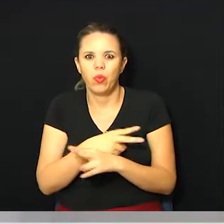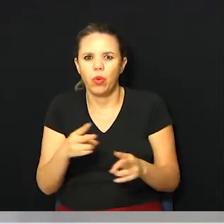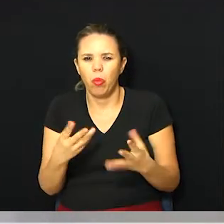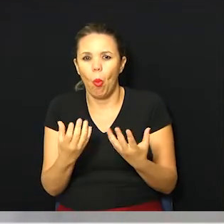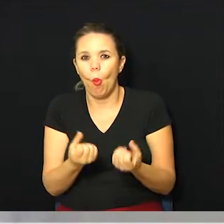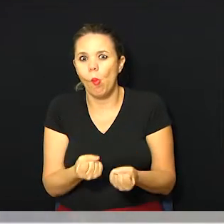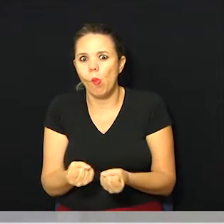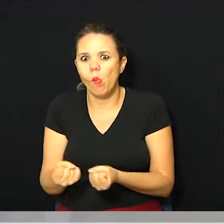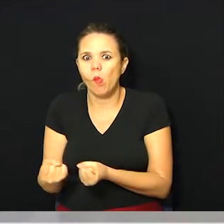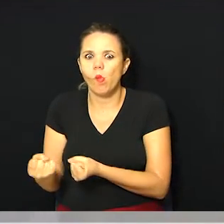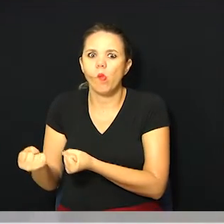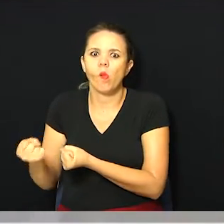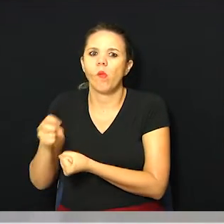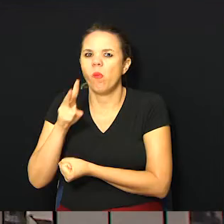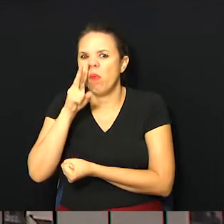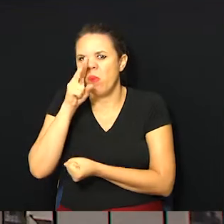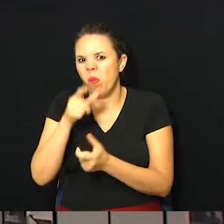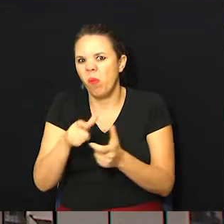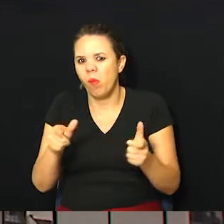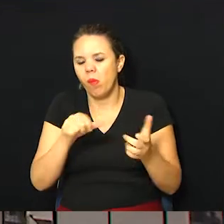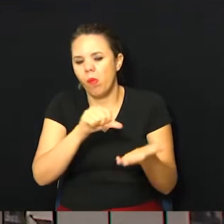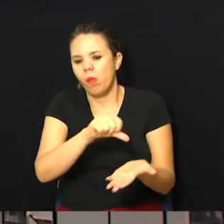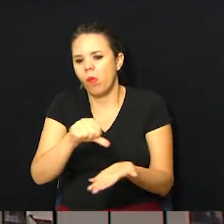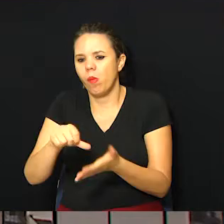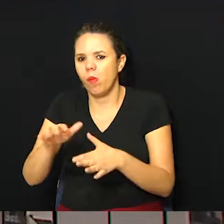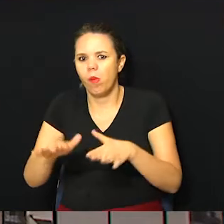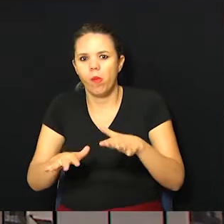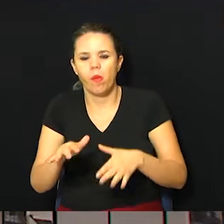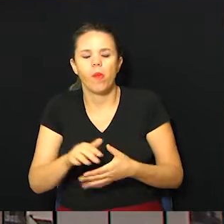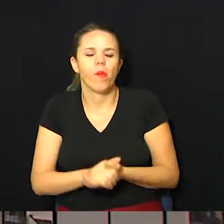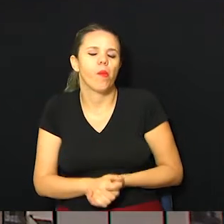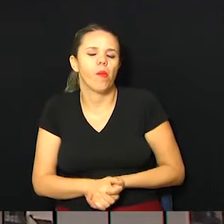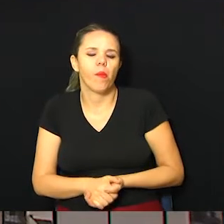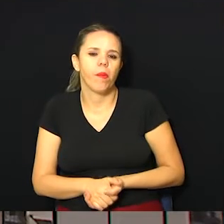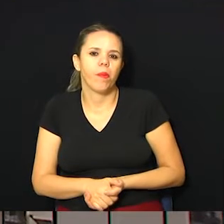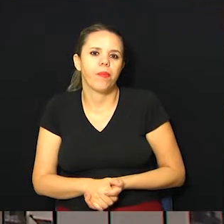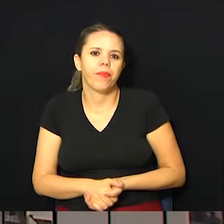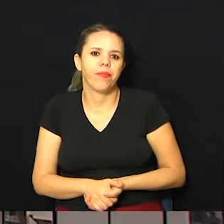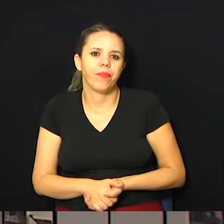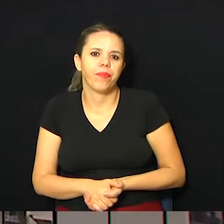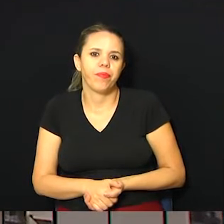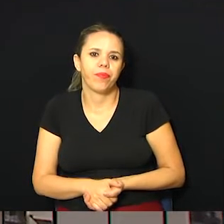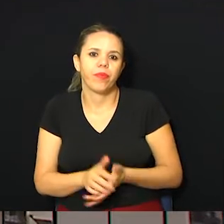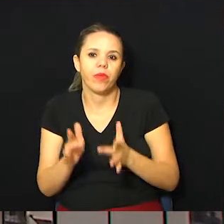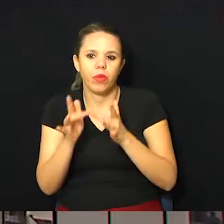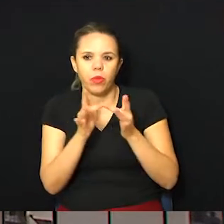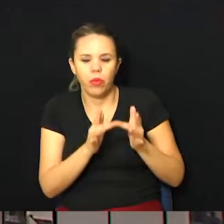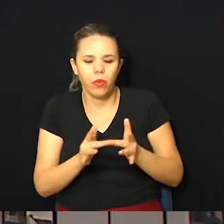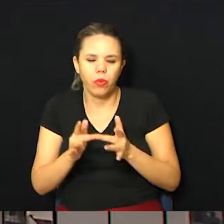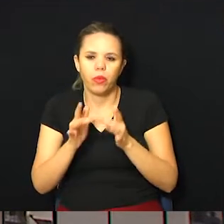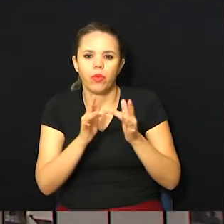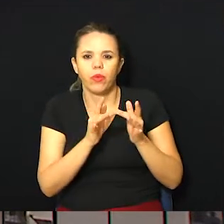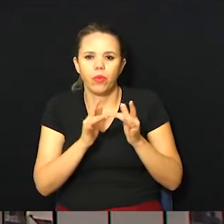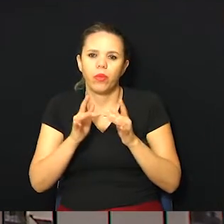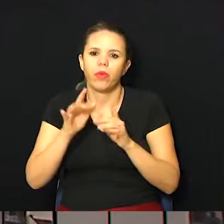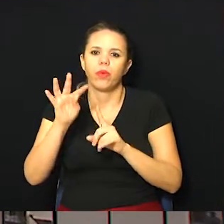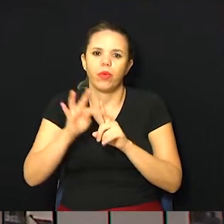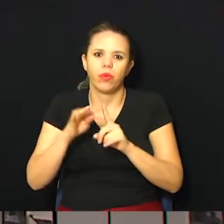muito mais intensificadas em alguns lugares, não é? Então, está tudo conectado. Essa ideia de que está longe não